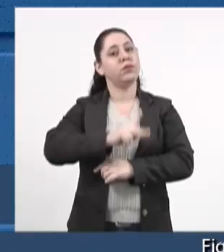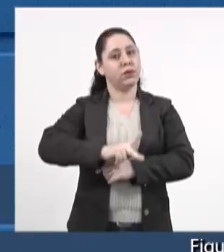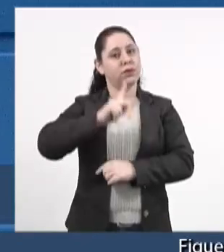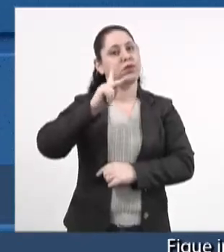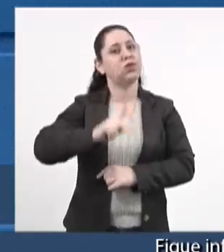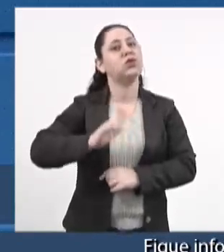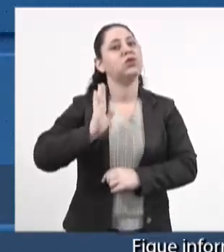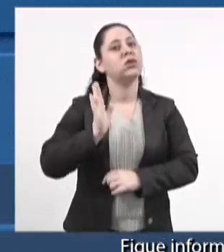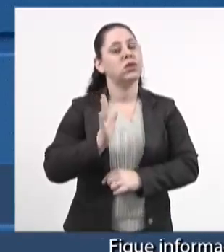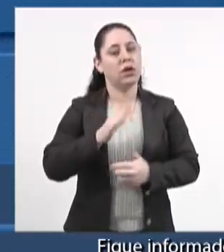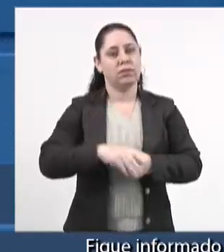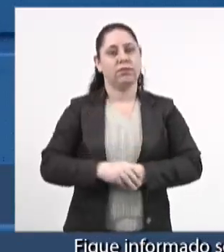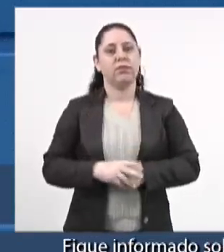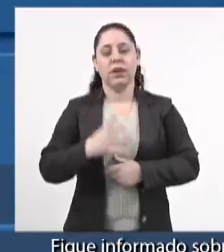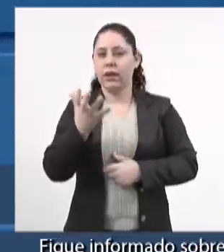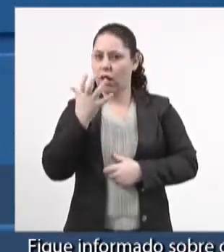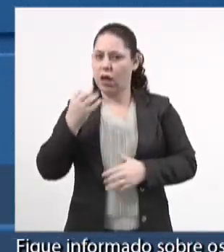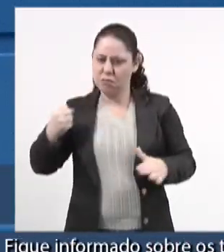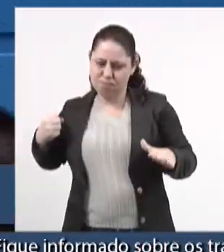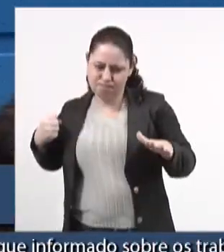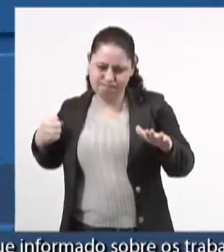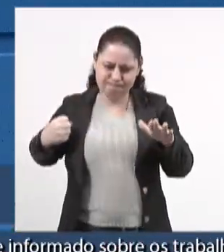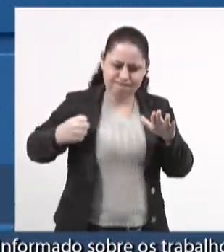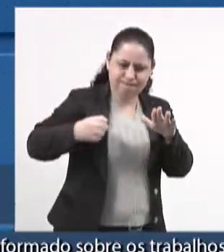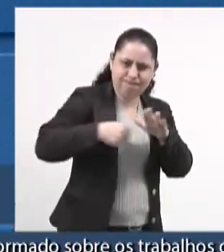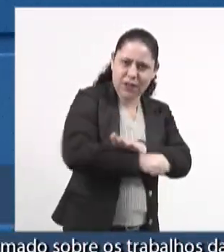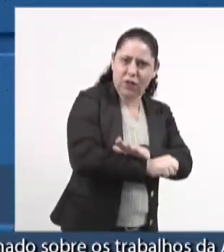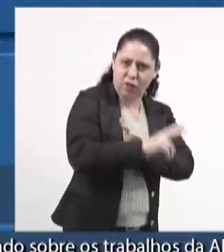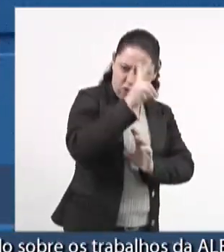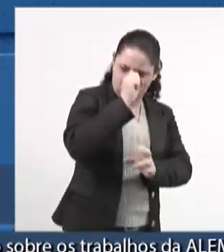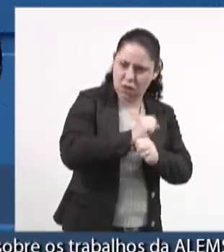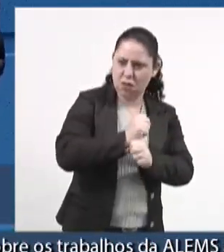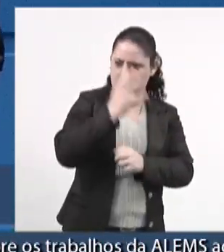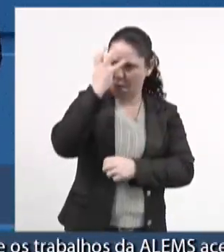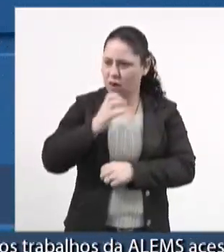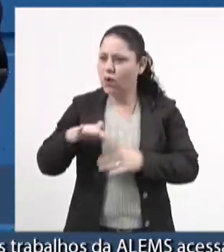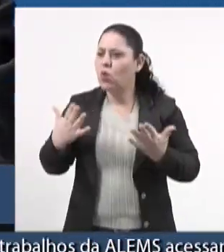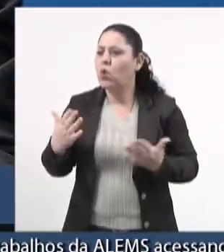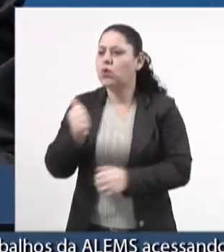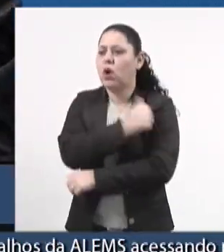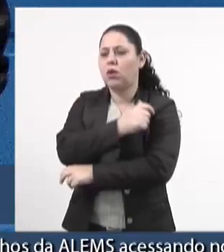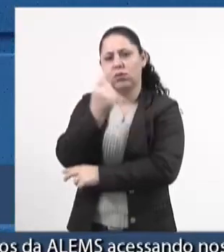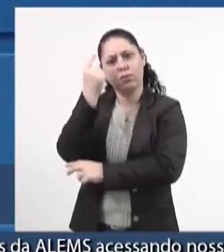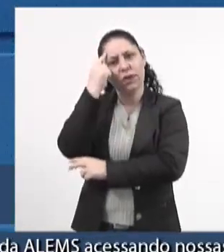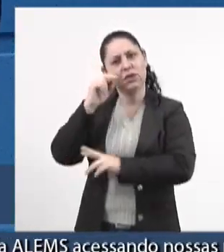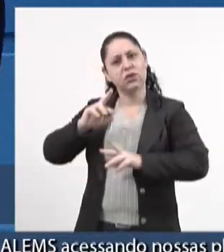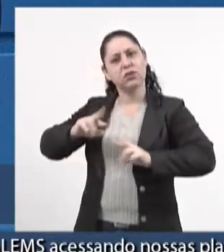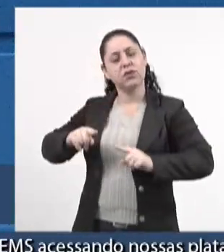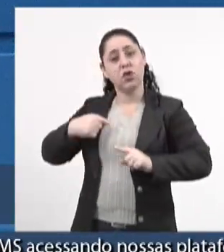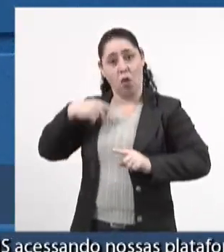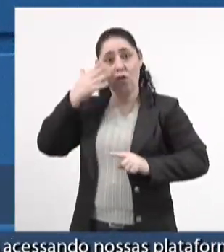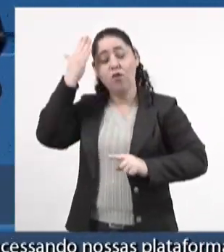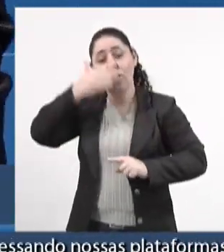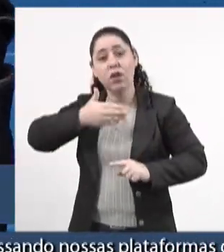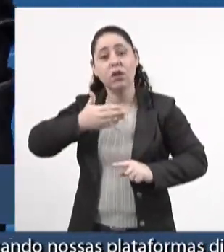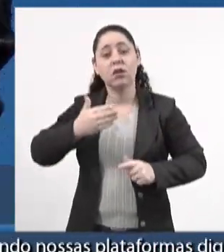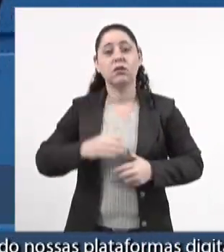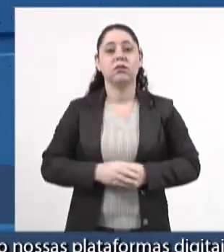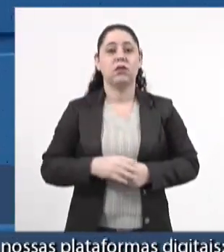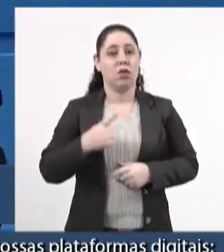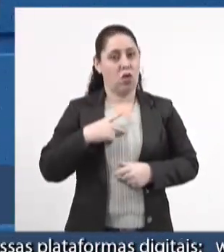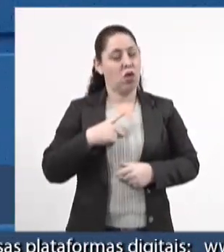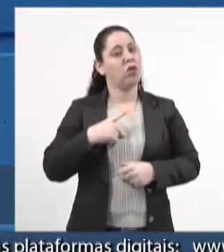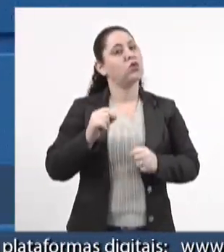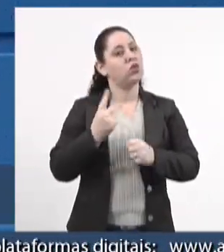professor querer colocar e até ficar bravo quando o aluno pensa diferente. Isso eu vi, porque eu fui